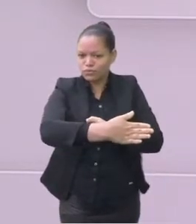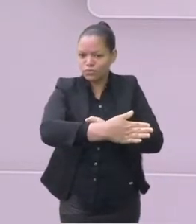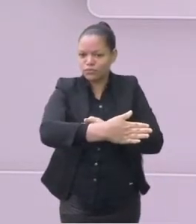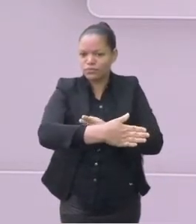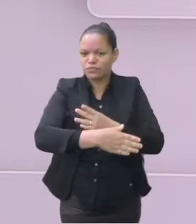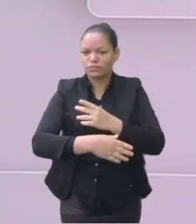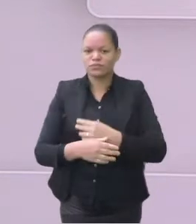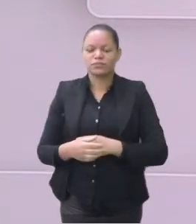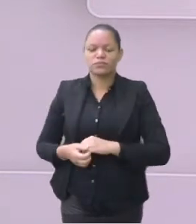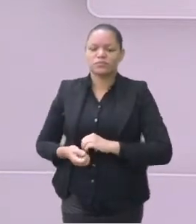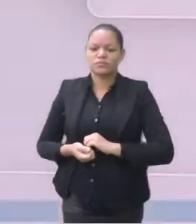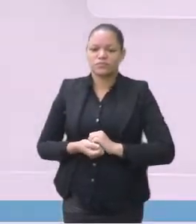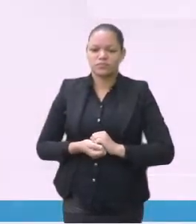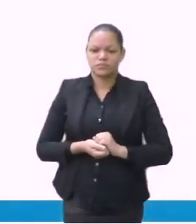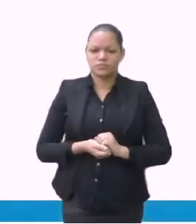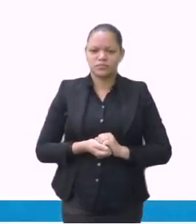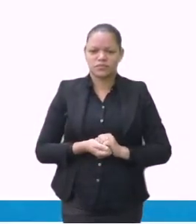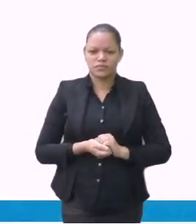concorrentes, ok?